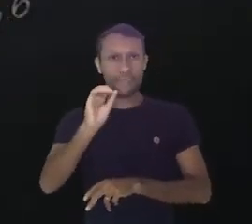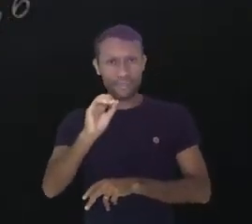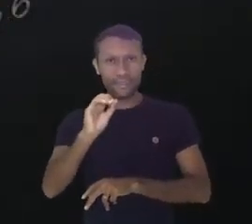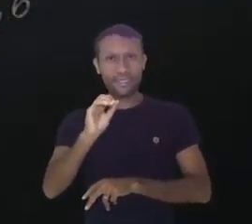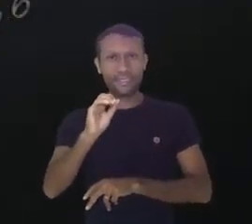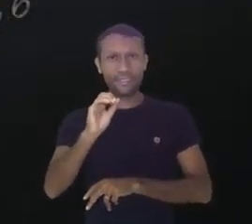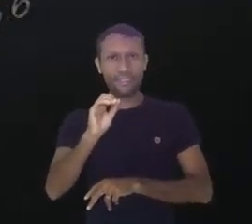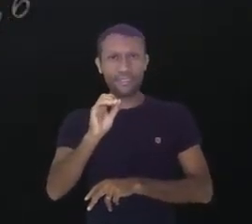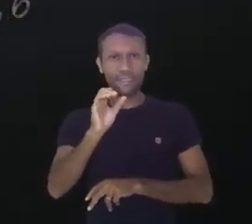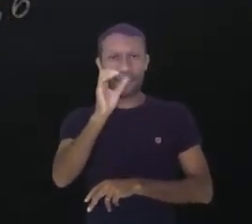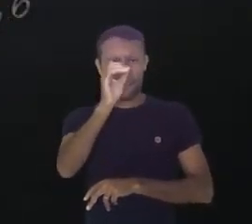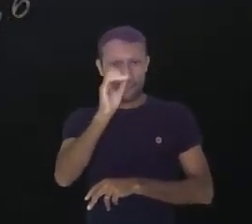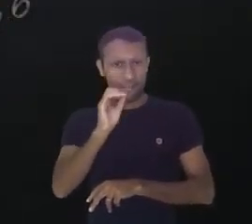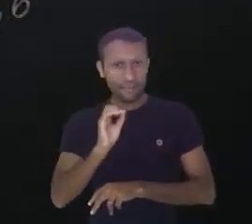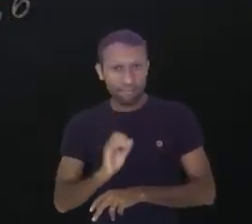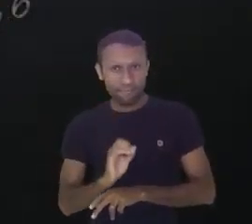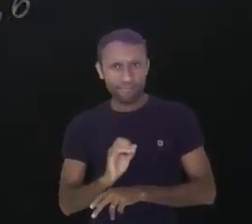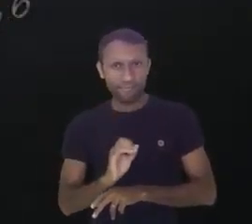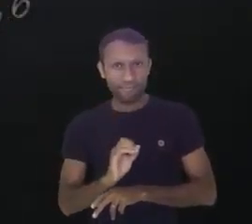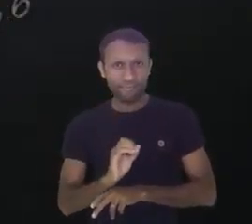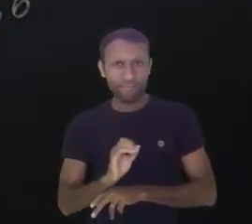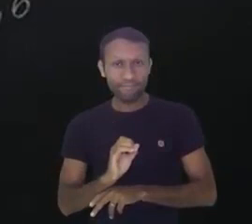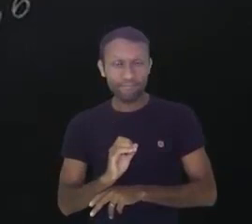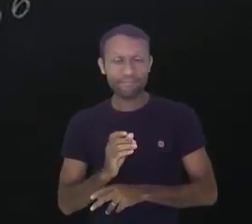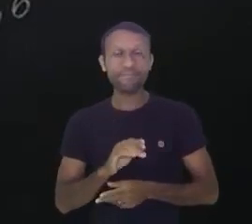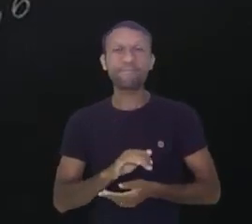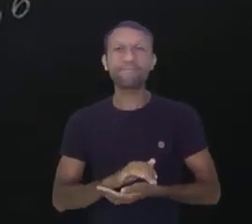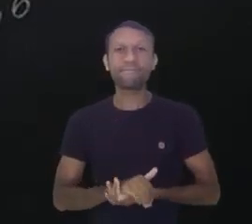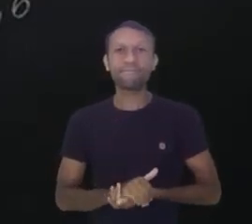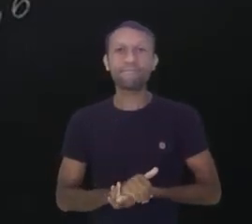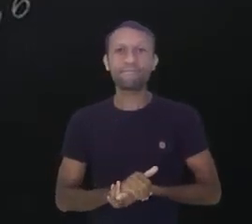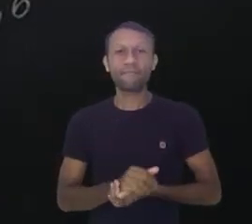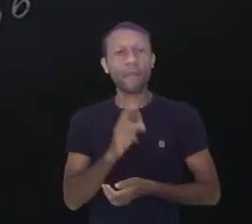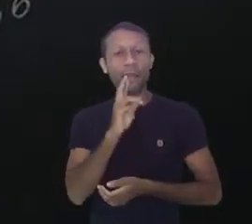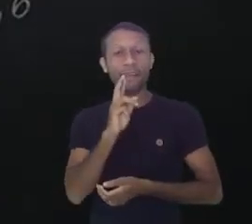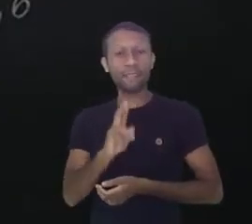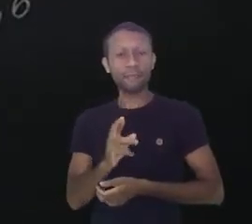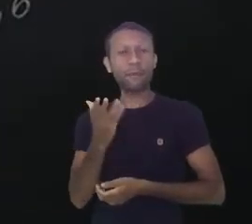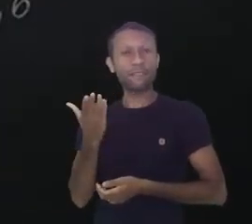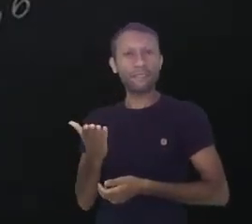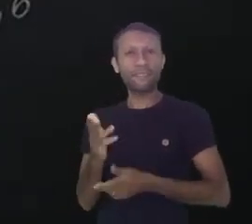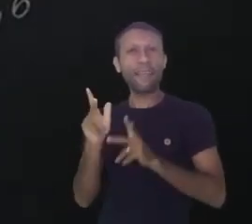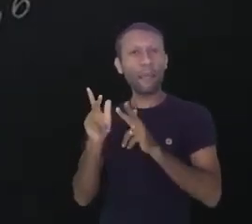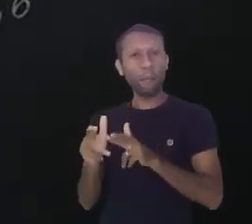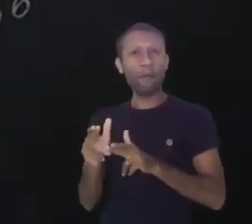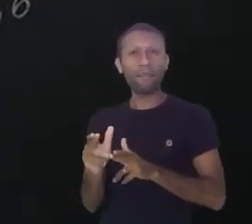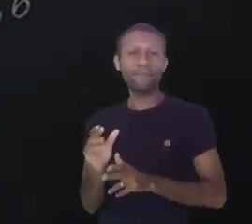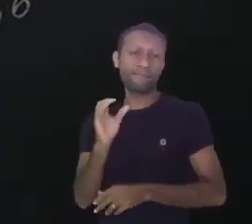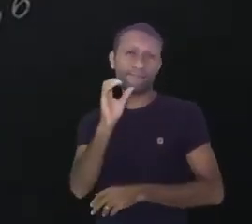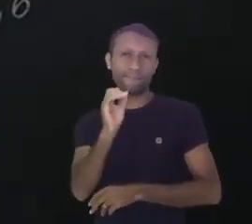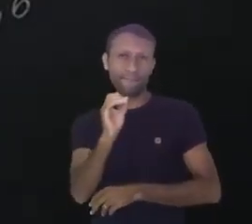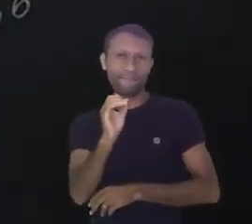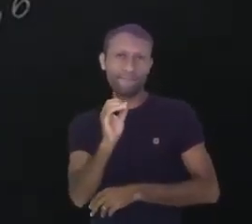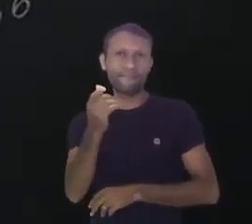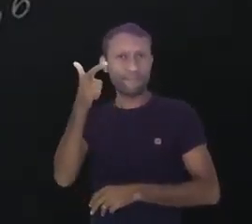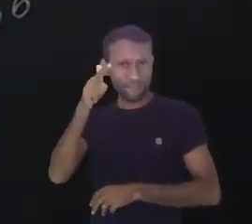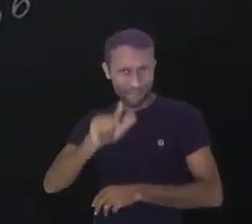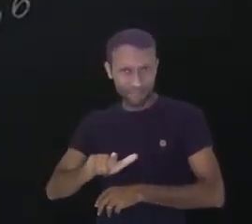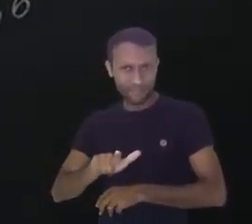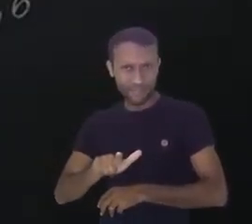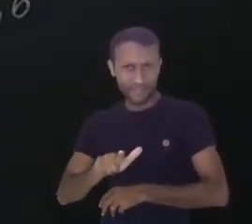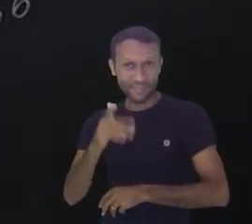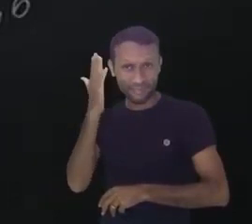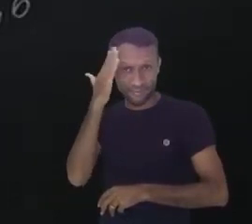30. Desce esse valor da multiplicação subtraindo e o resultado é igual a 0. De